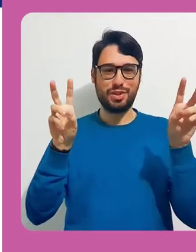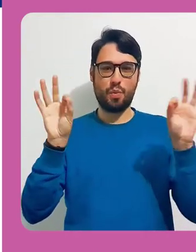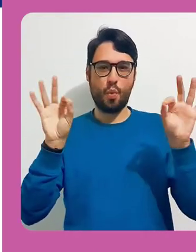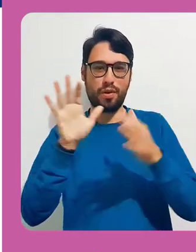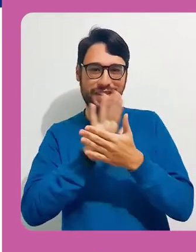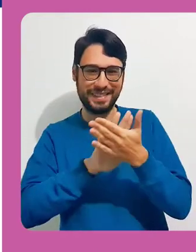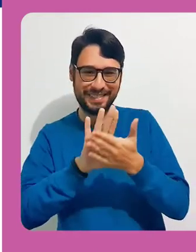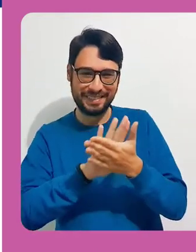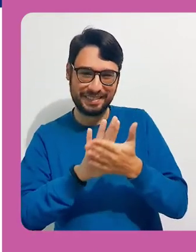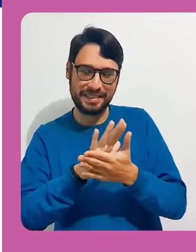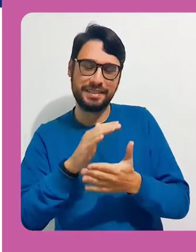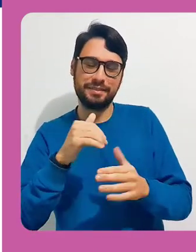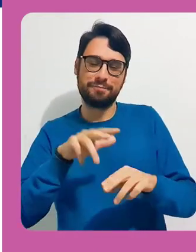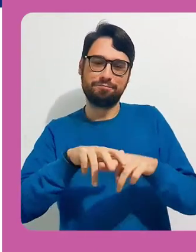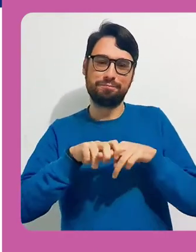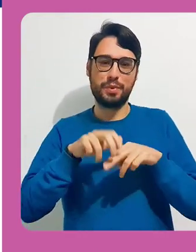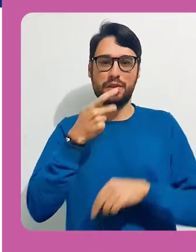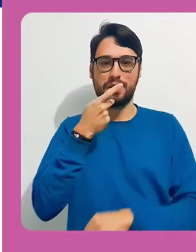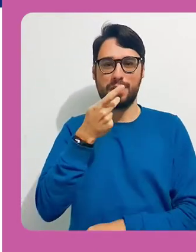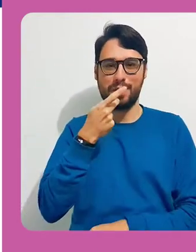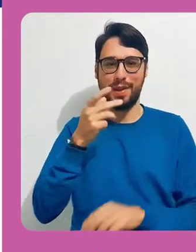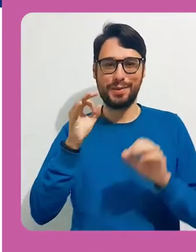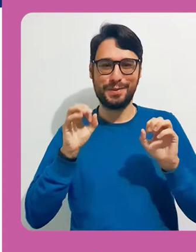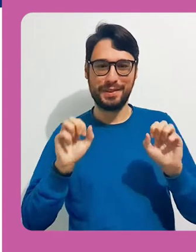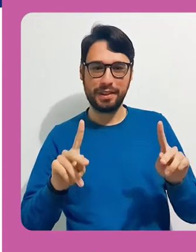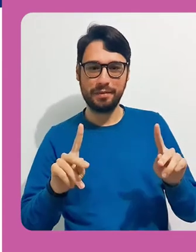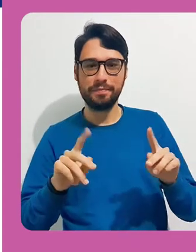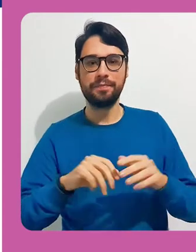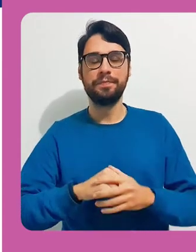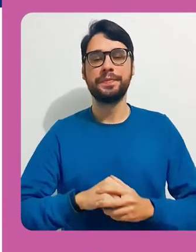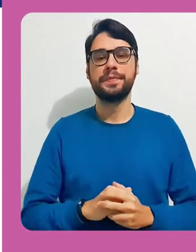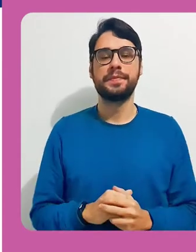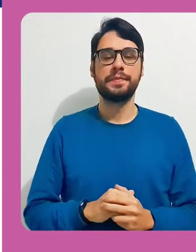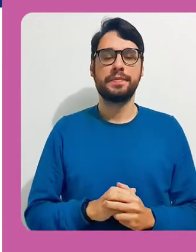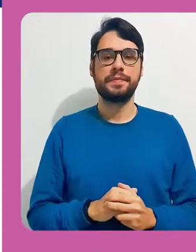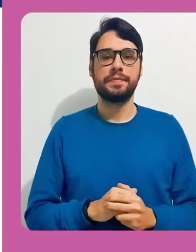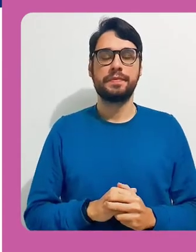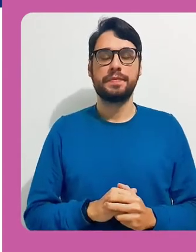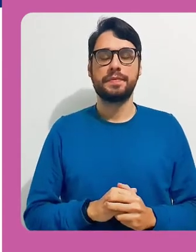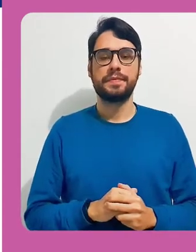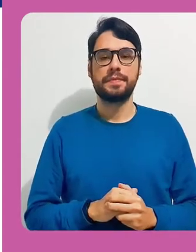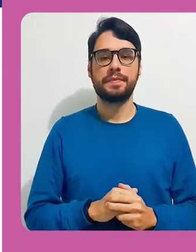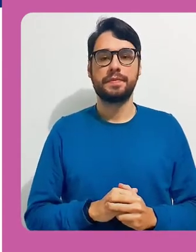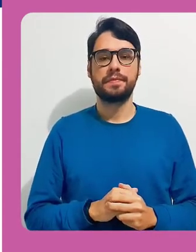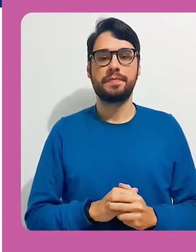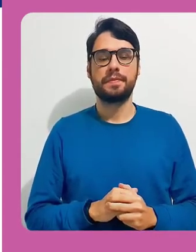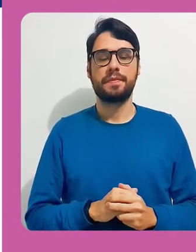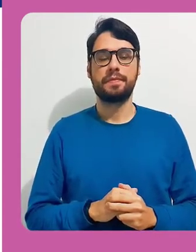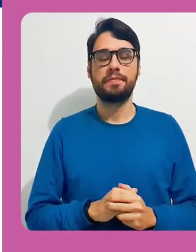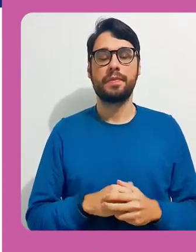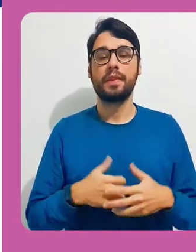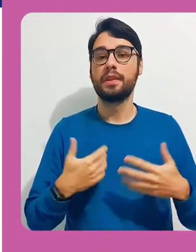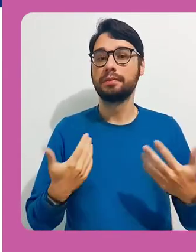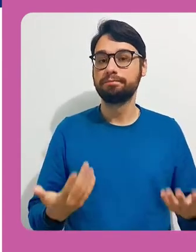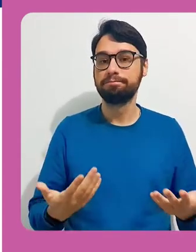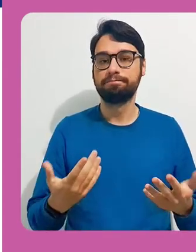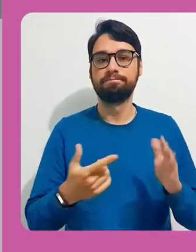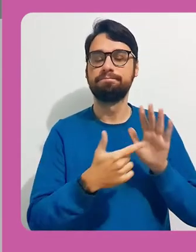tem nada, não tem nem título, né? É o primeiro, é o tópico zero, o primeiro tópico.